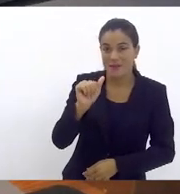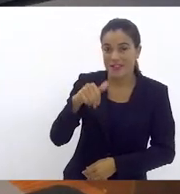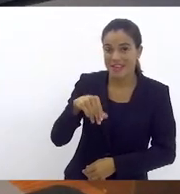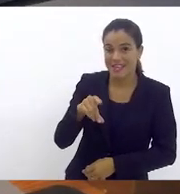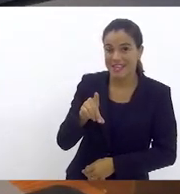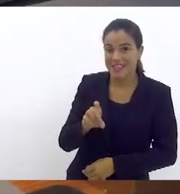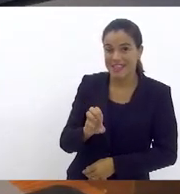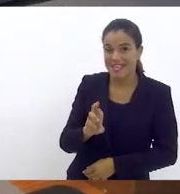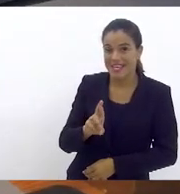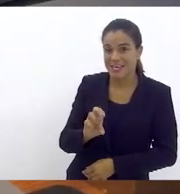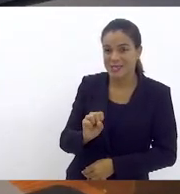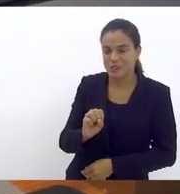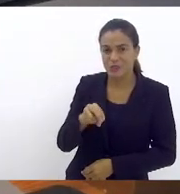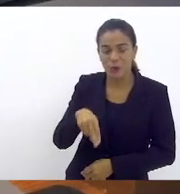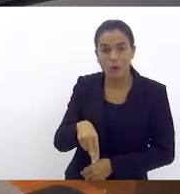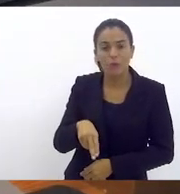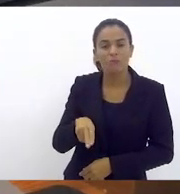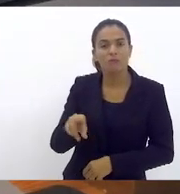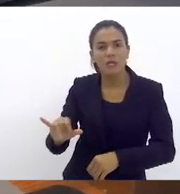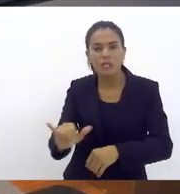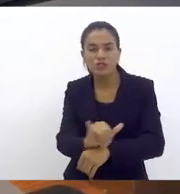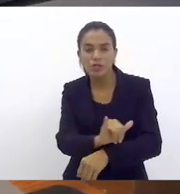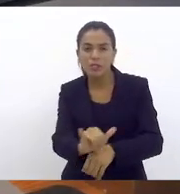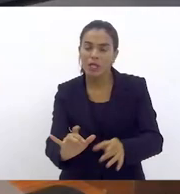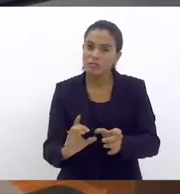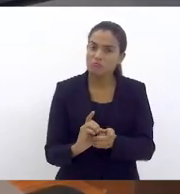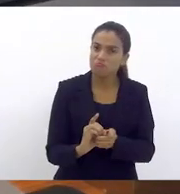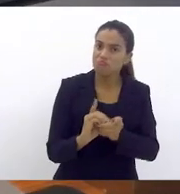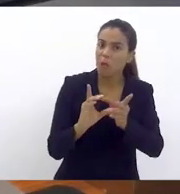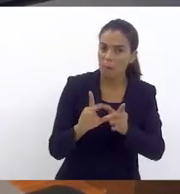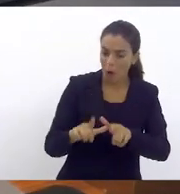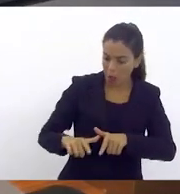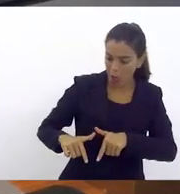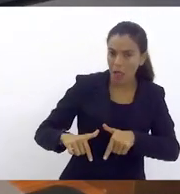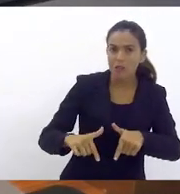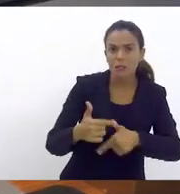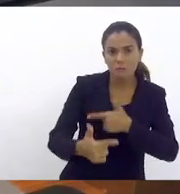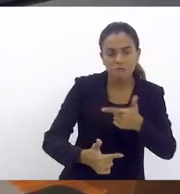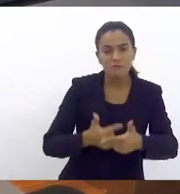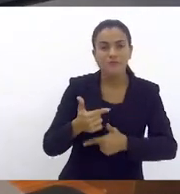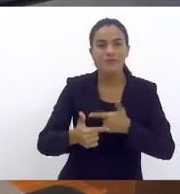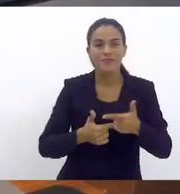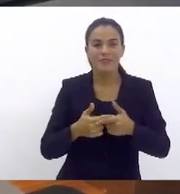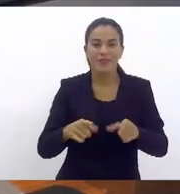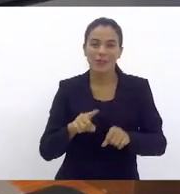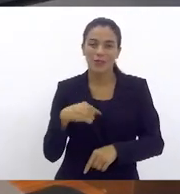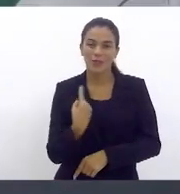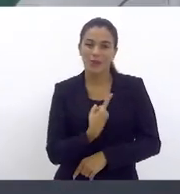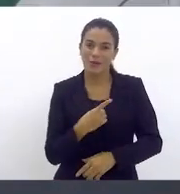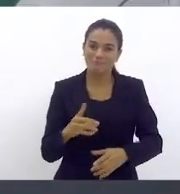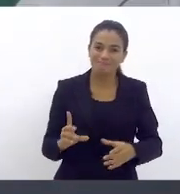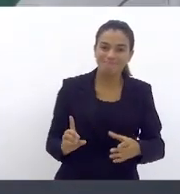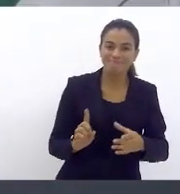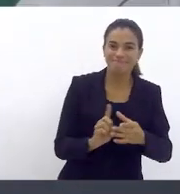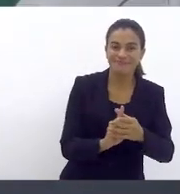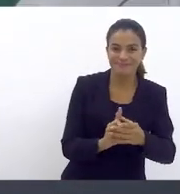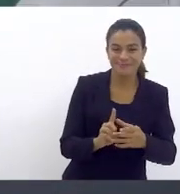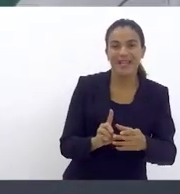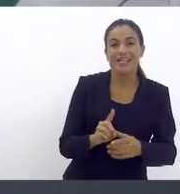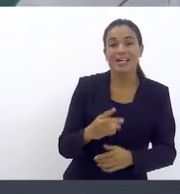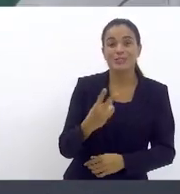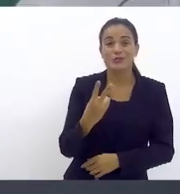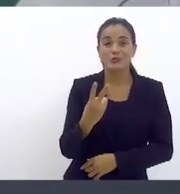parabenizar pela forma democrática que ele está conduzindo nós fizemos parte do mandato das duas